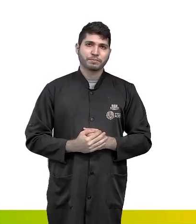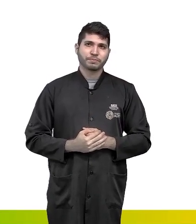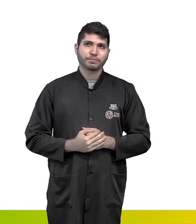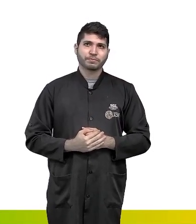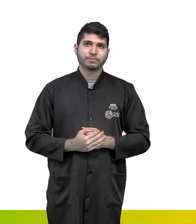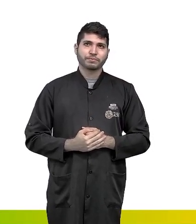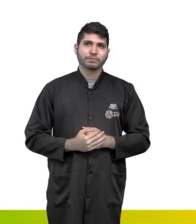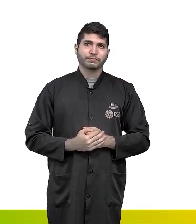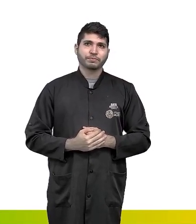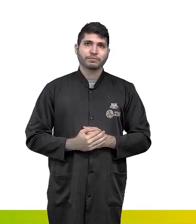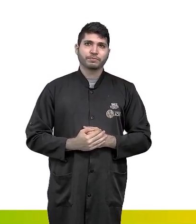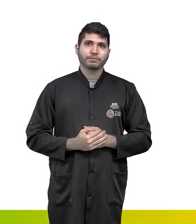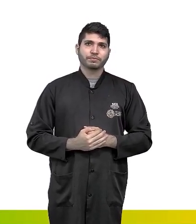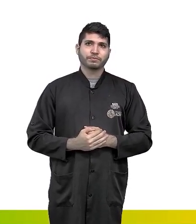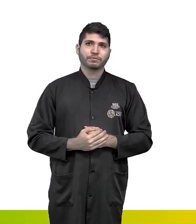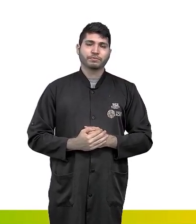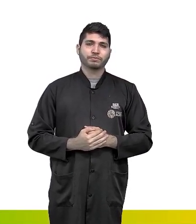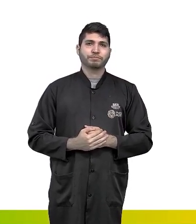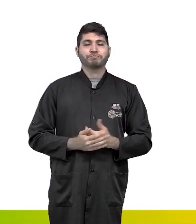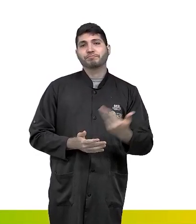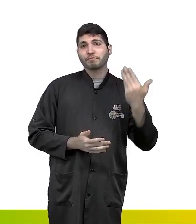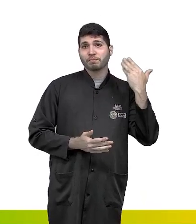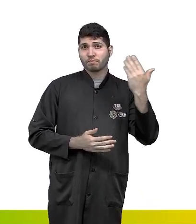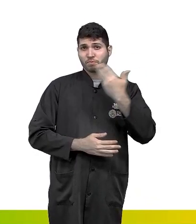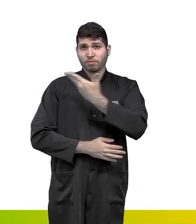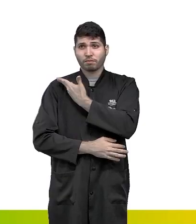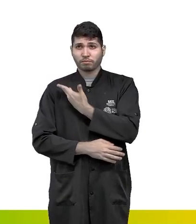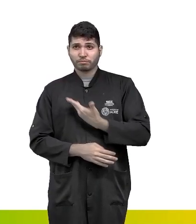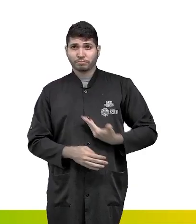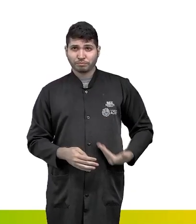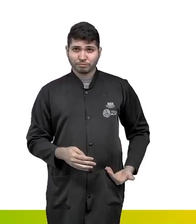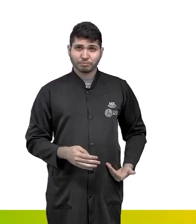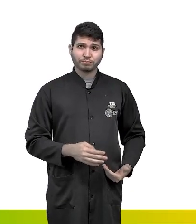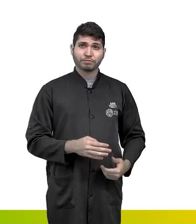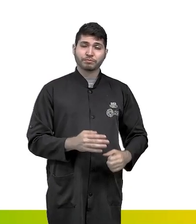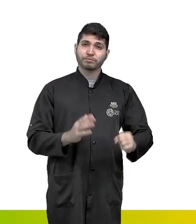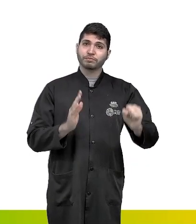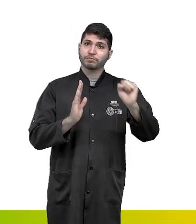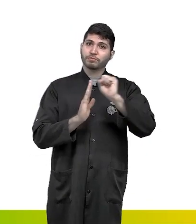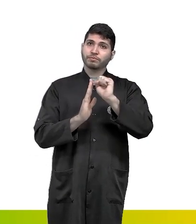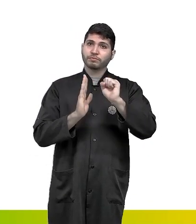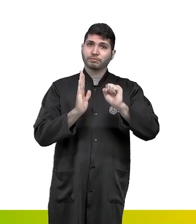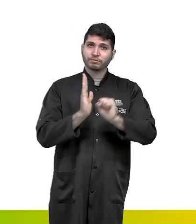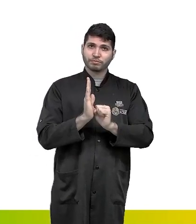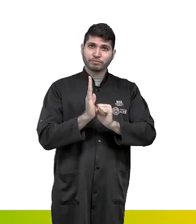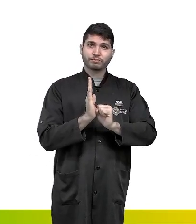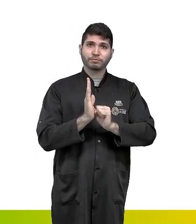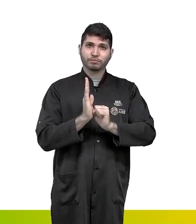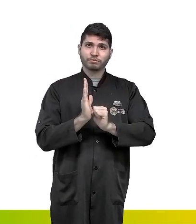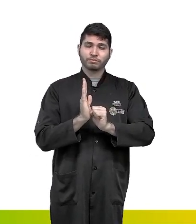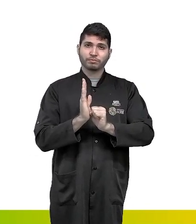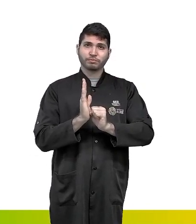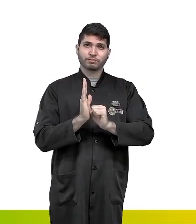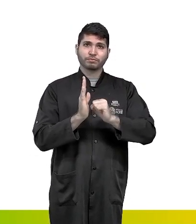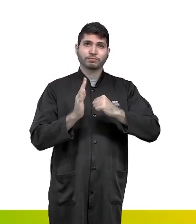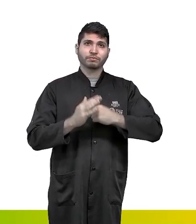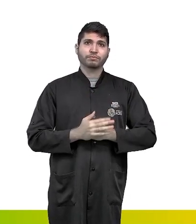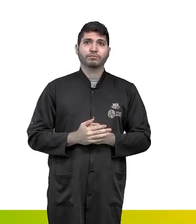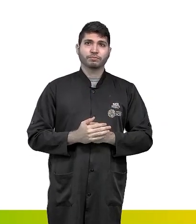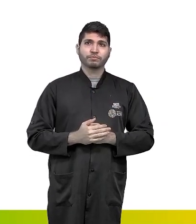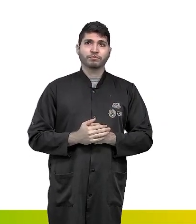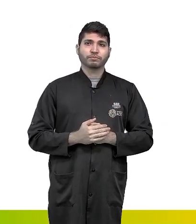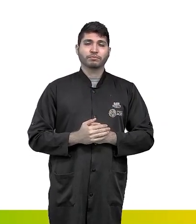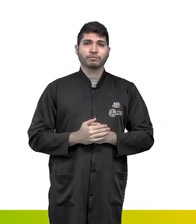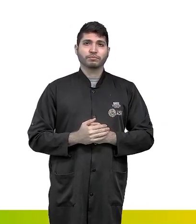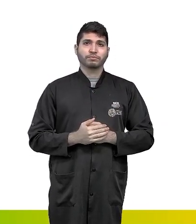terra durante a República. Um século mais tarde, na segunda metade do século XX, A modernização